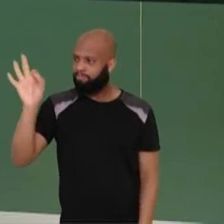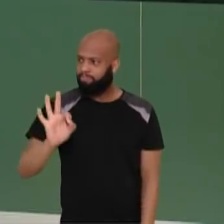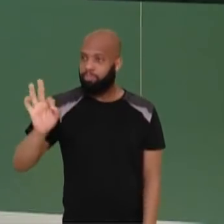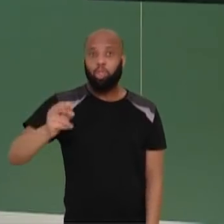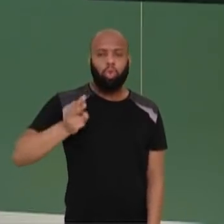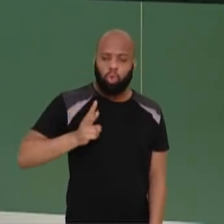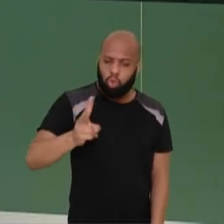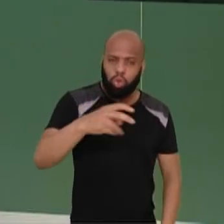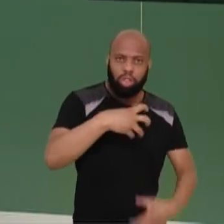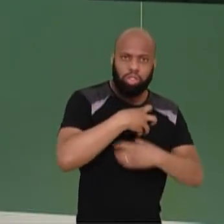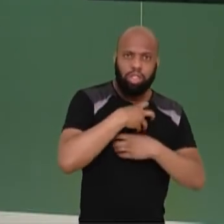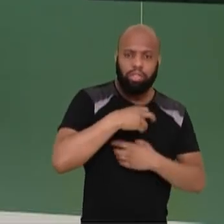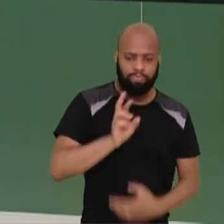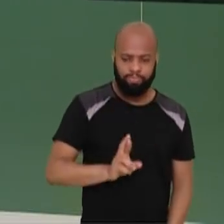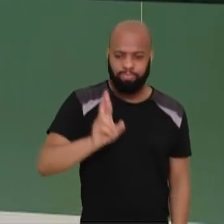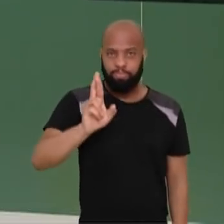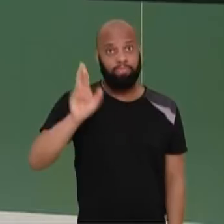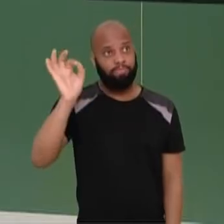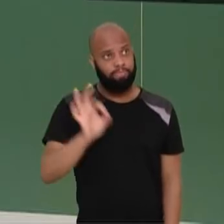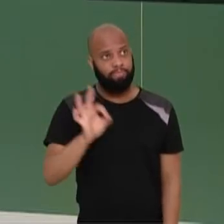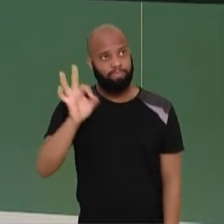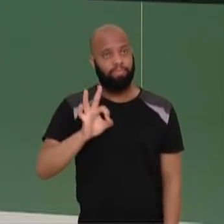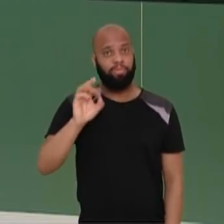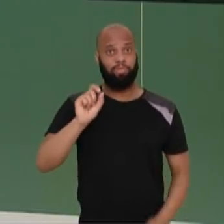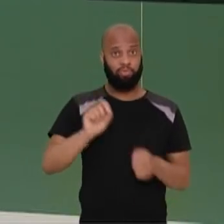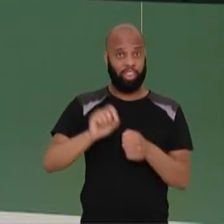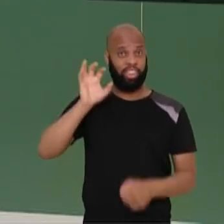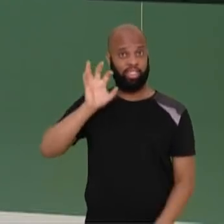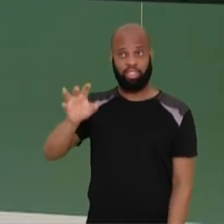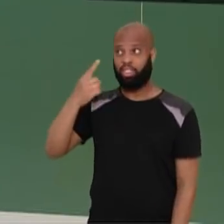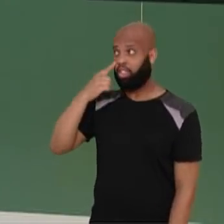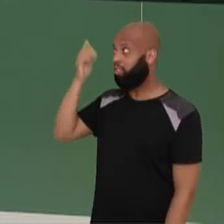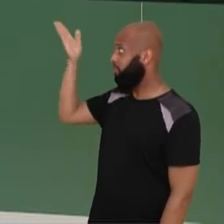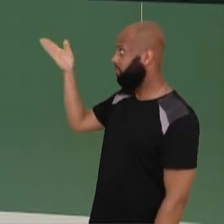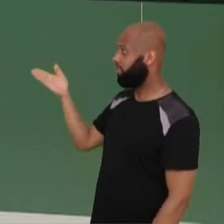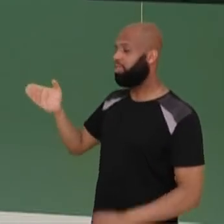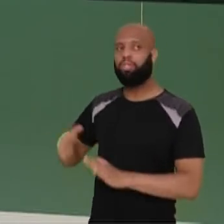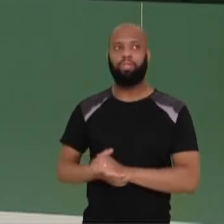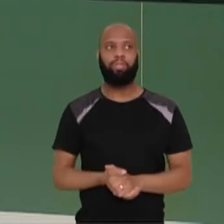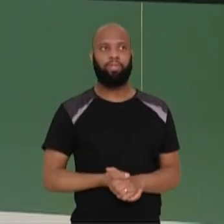Continuando na representação da porcentagem. Você faz assim,